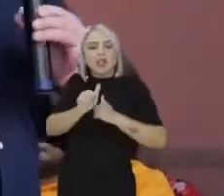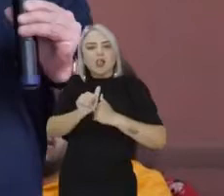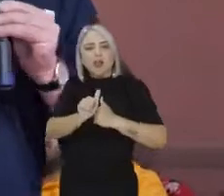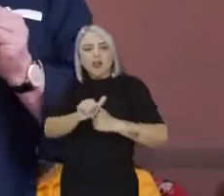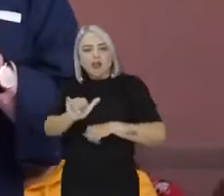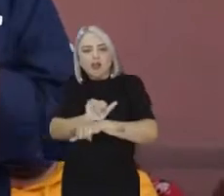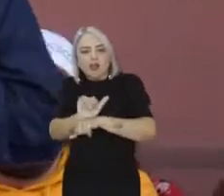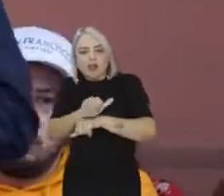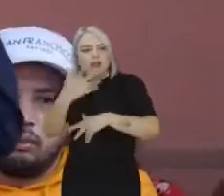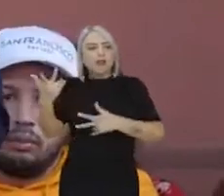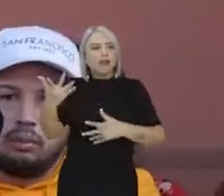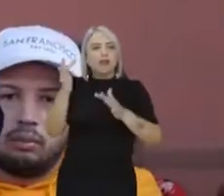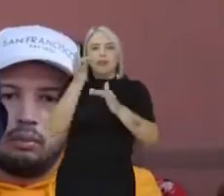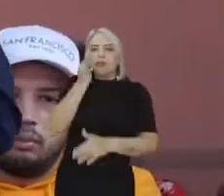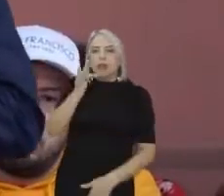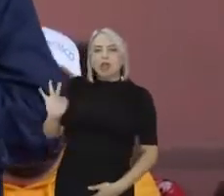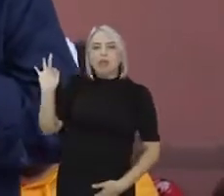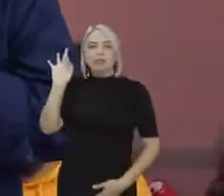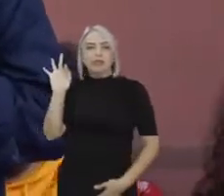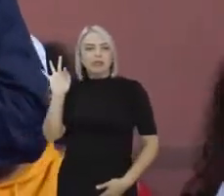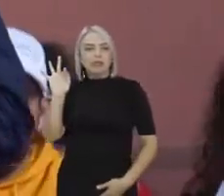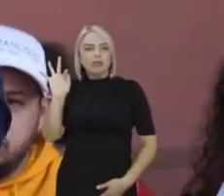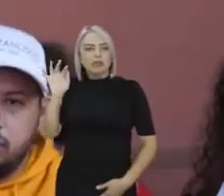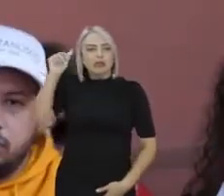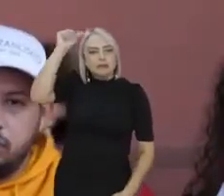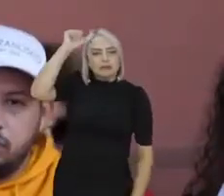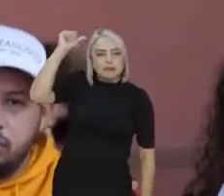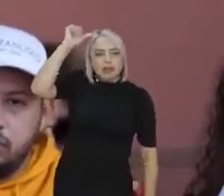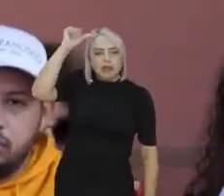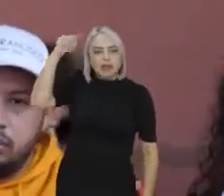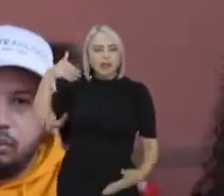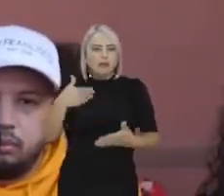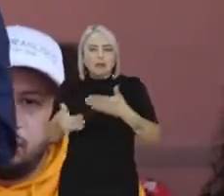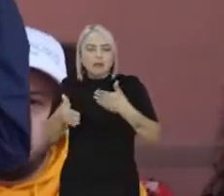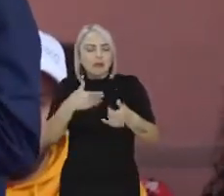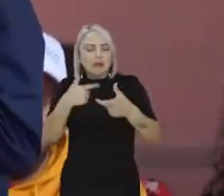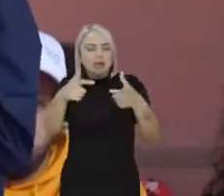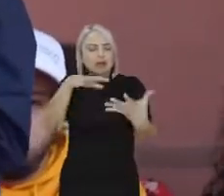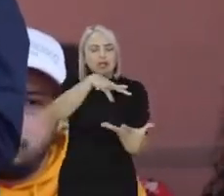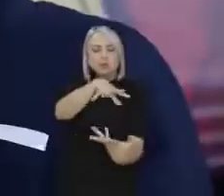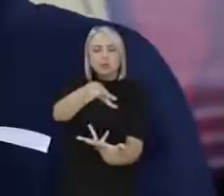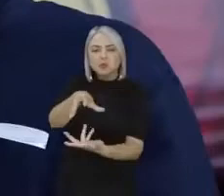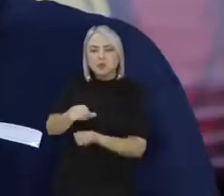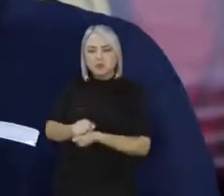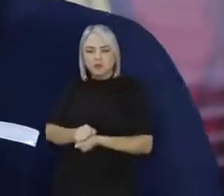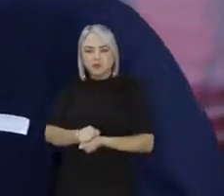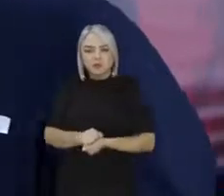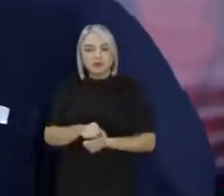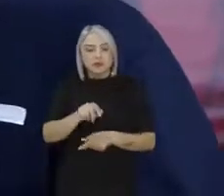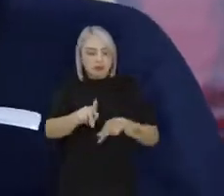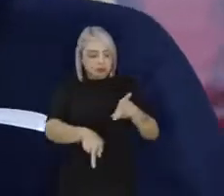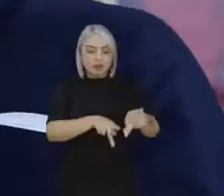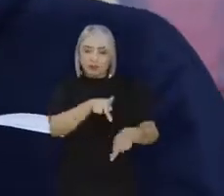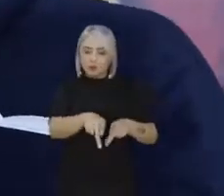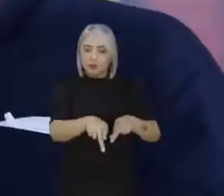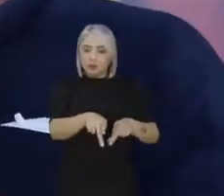podiam ir para Madrid, podiam ir para qualquer lugar. E o povo brasileiro que trabalhava,